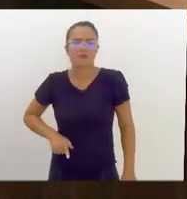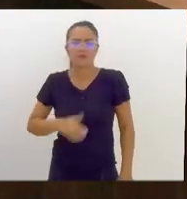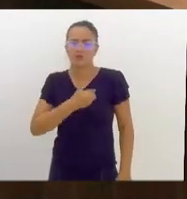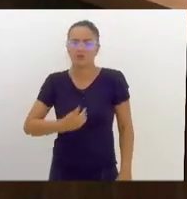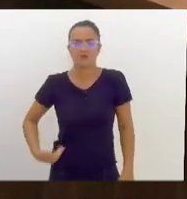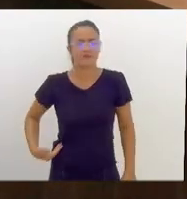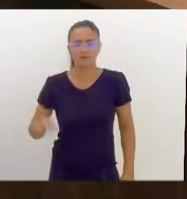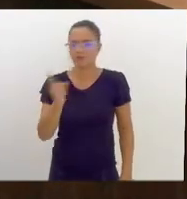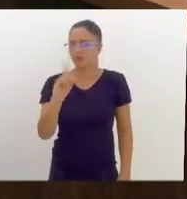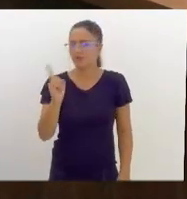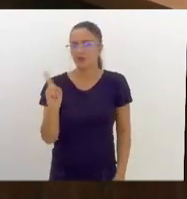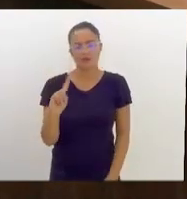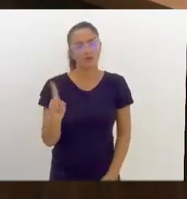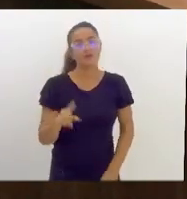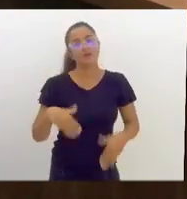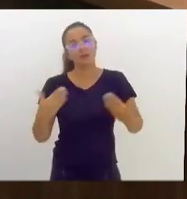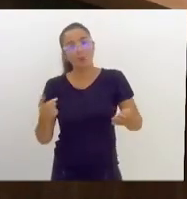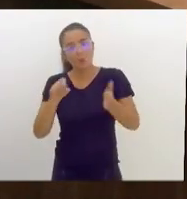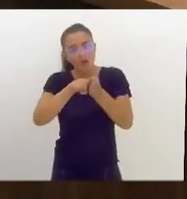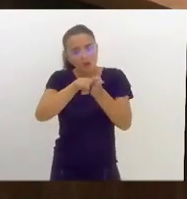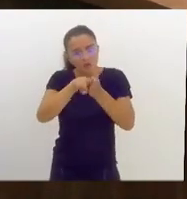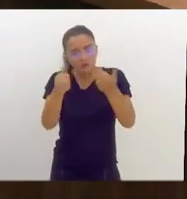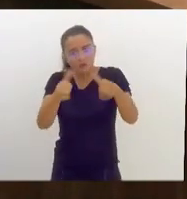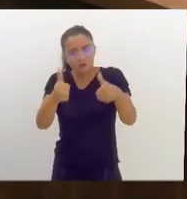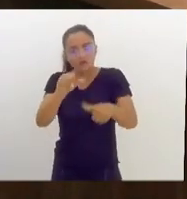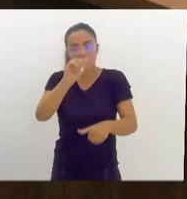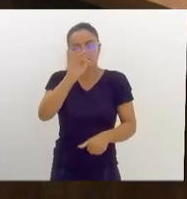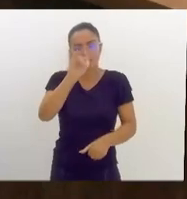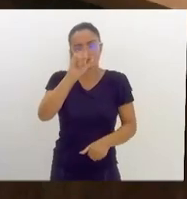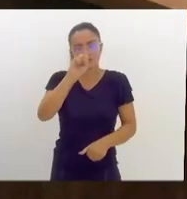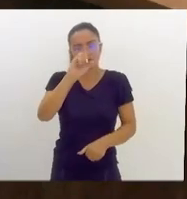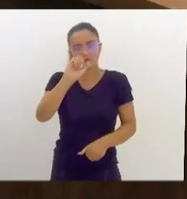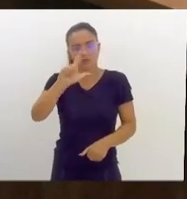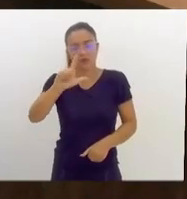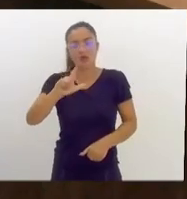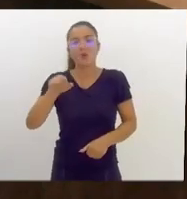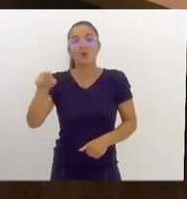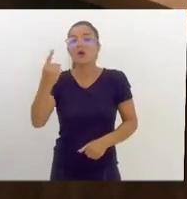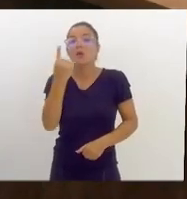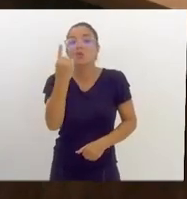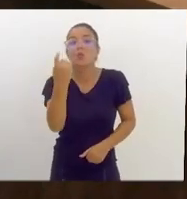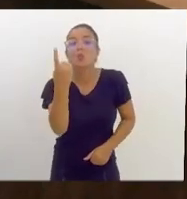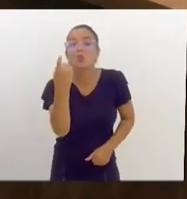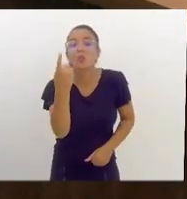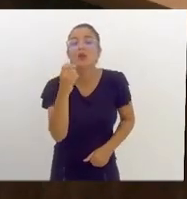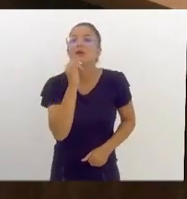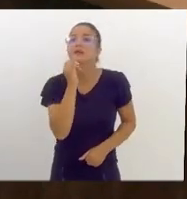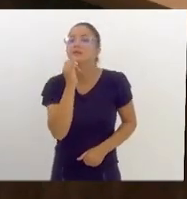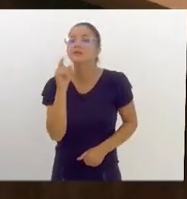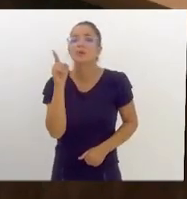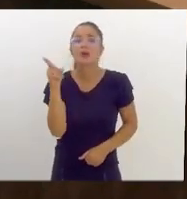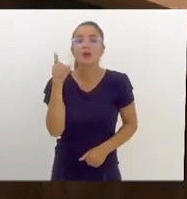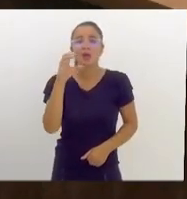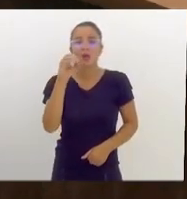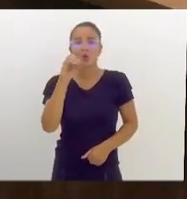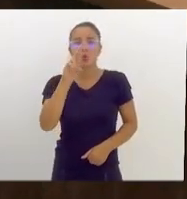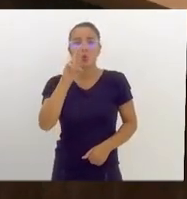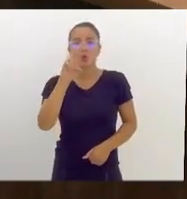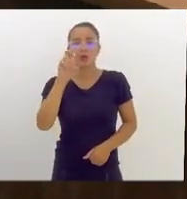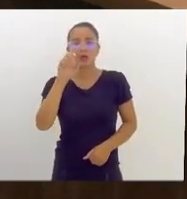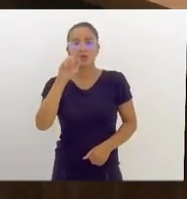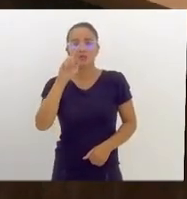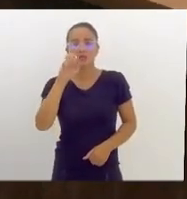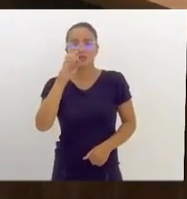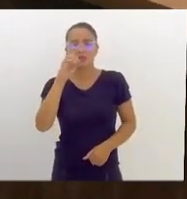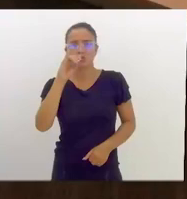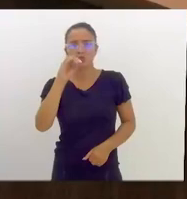auditor fiscal é a única carreira de Estado em que a sua corregedoria não pode ser ocupada por um auditor.